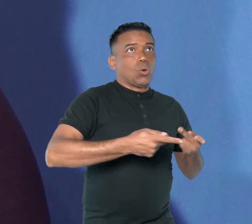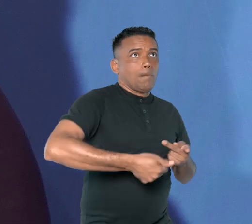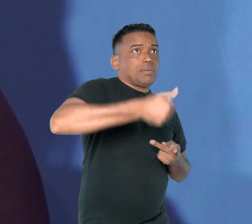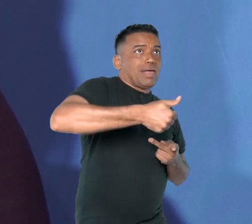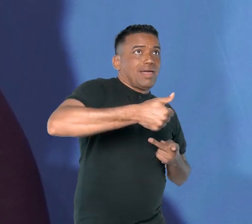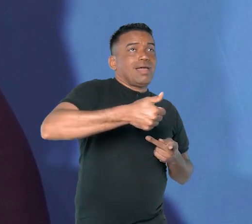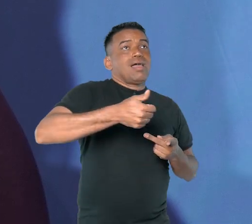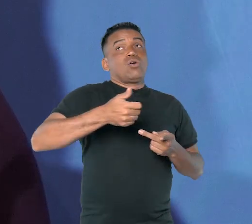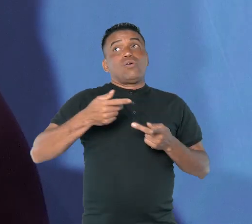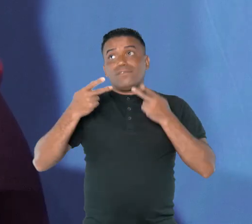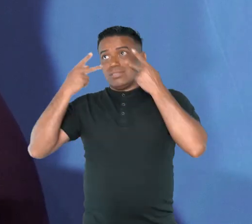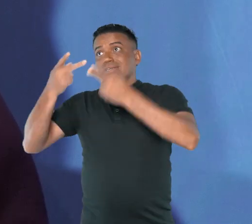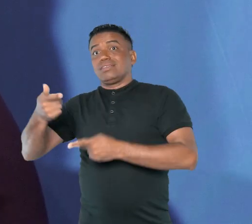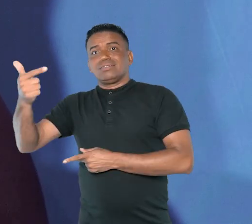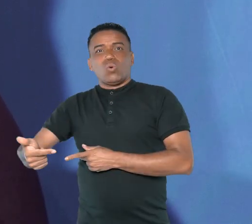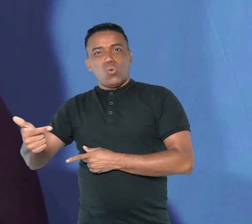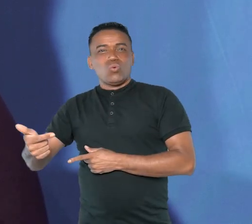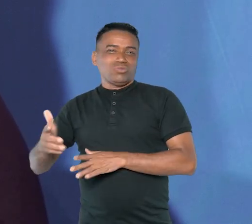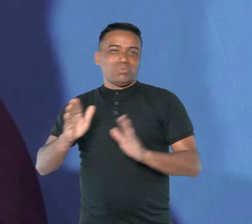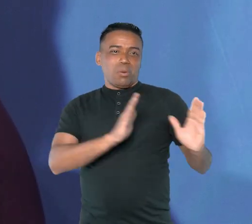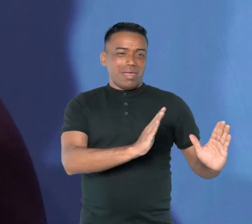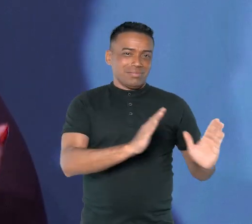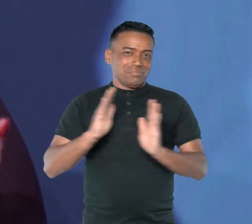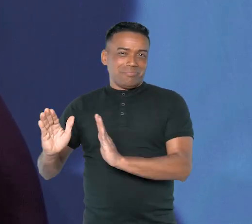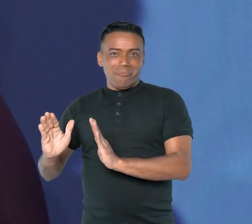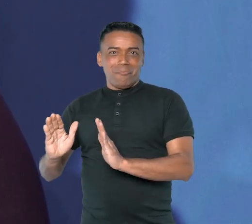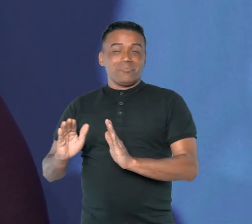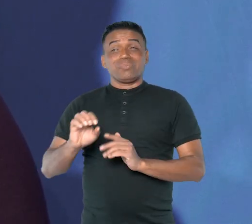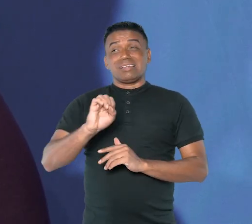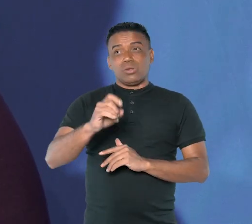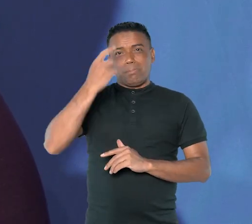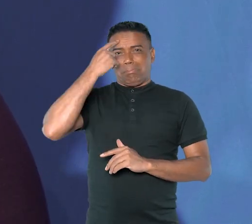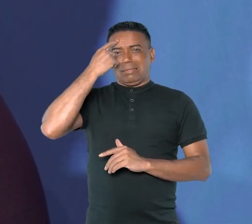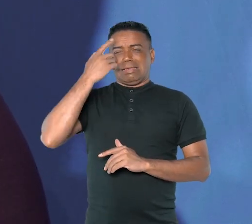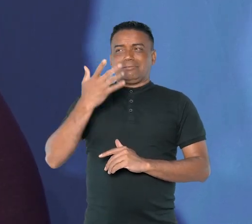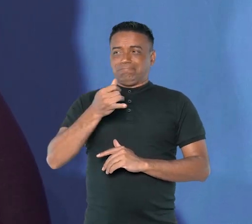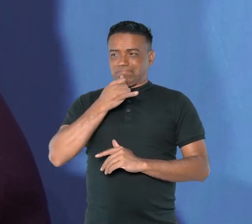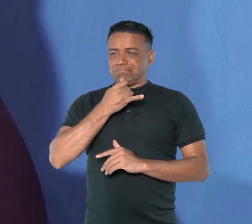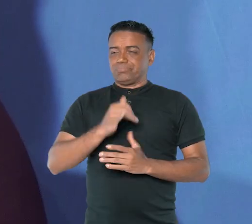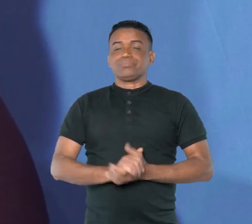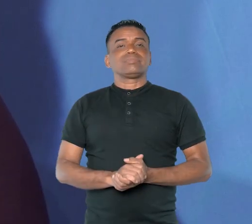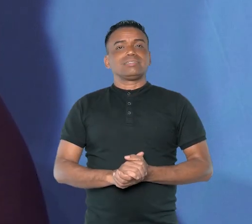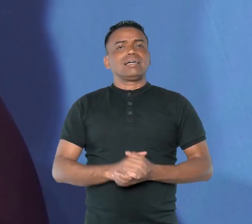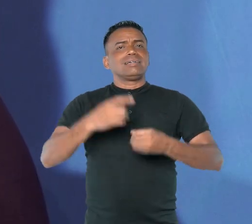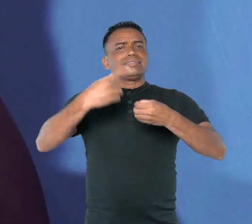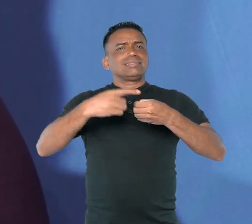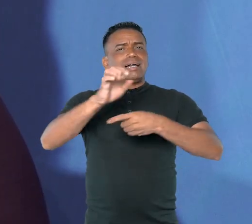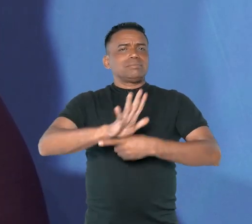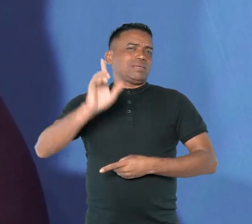Diferentes. Mas não foi... Mas se eu pensar, por exemplo, em Ouro Preto,